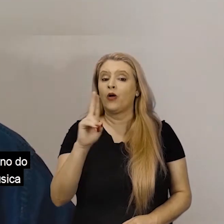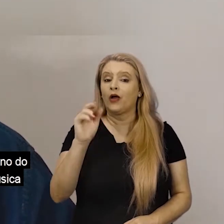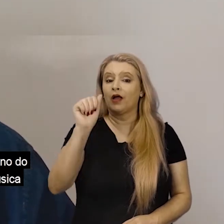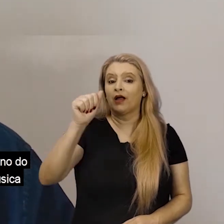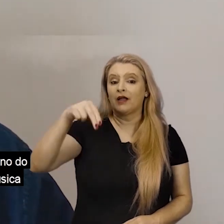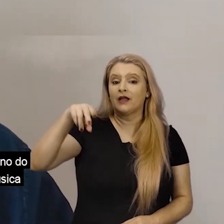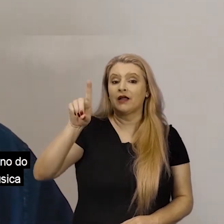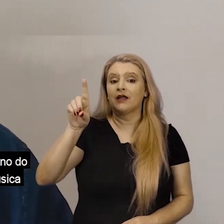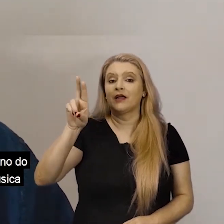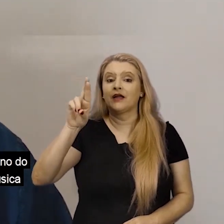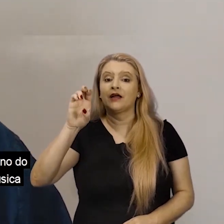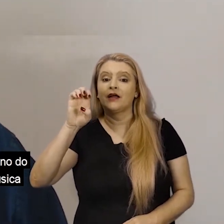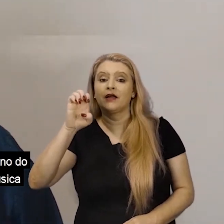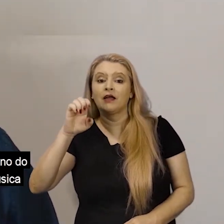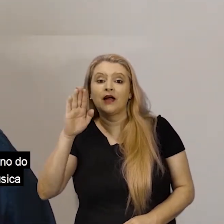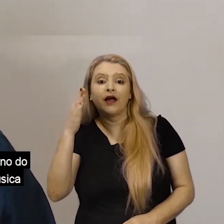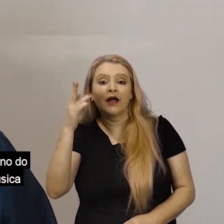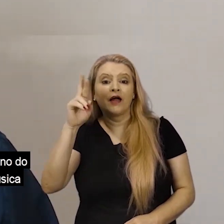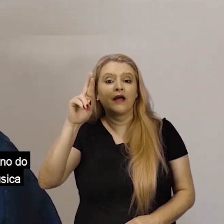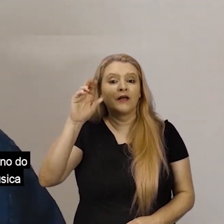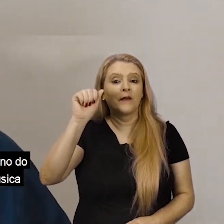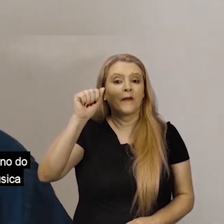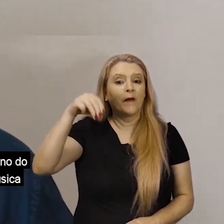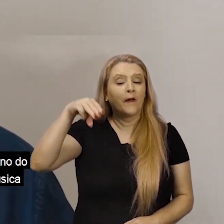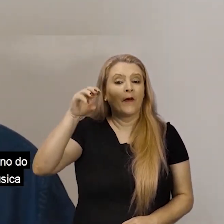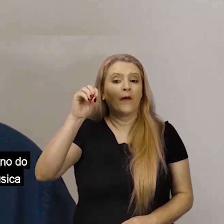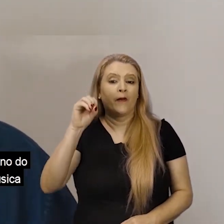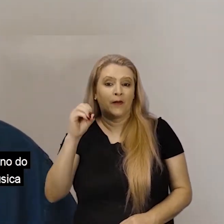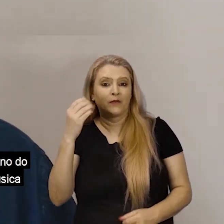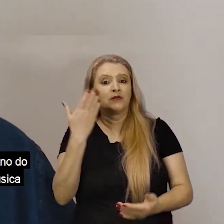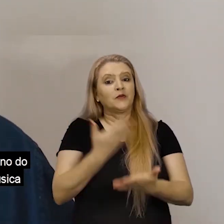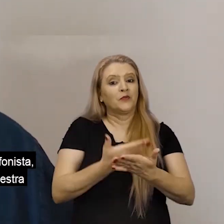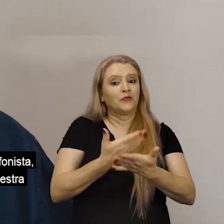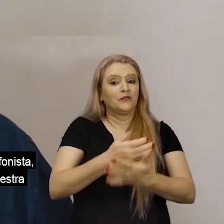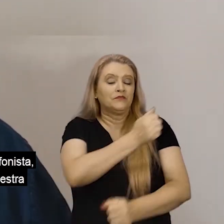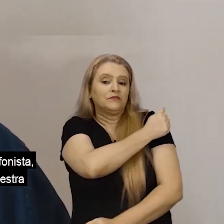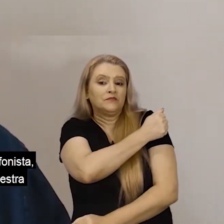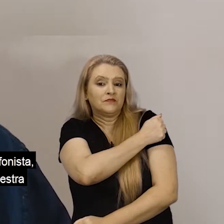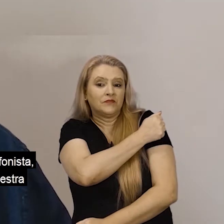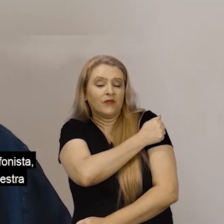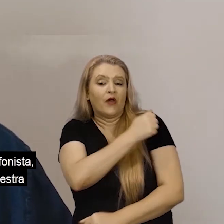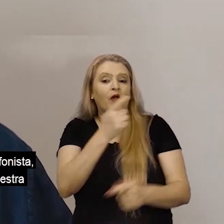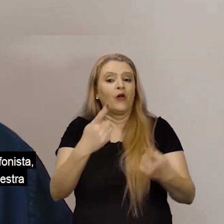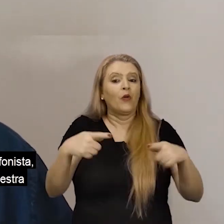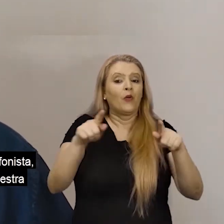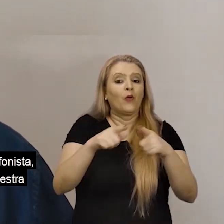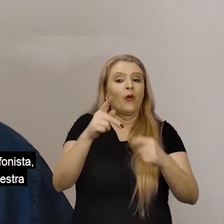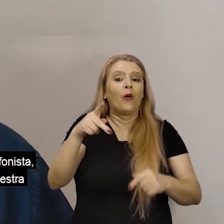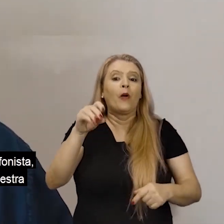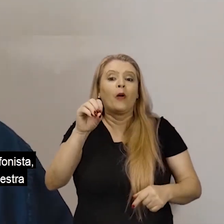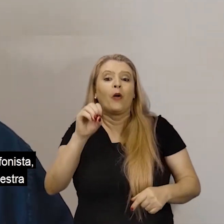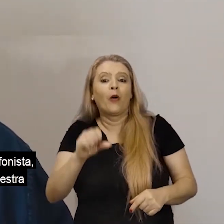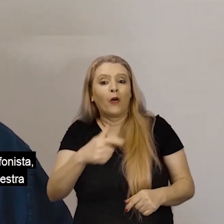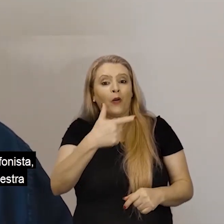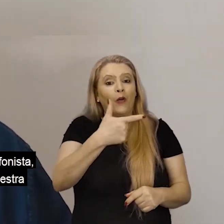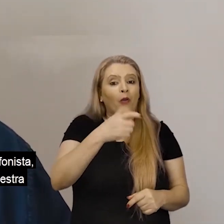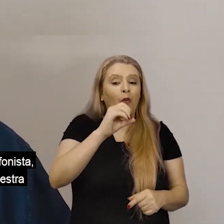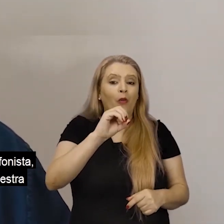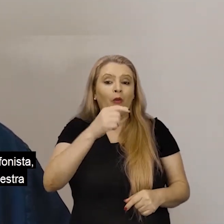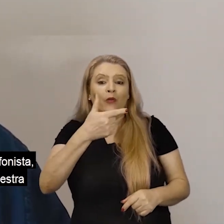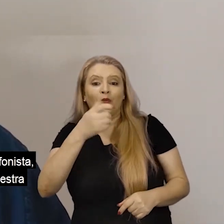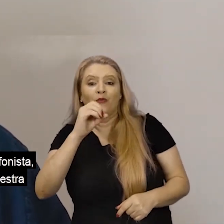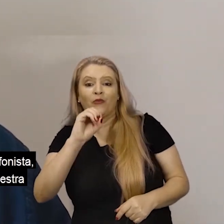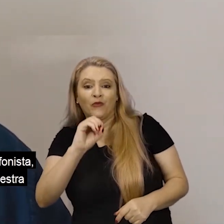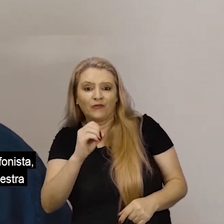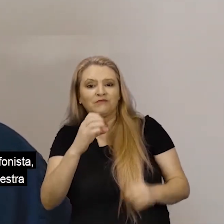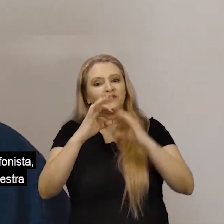Ramos. Eu sou aluno do curso de pós-graduação profissional em música da UFRJ. Sou da turma de 2020. Eu sou